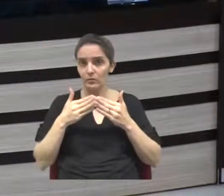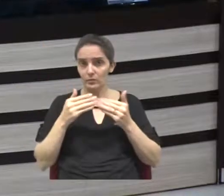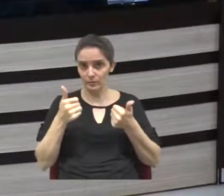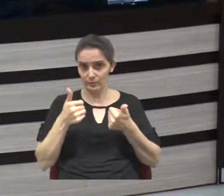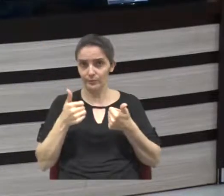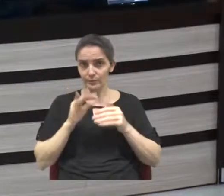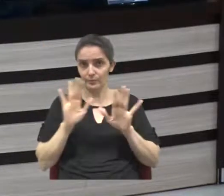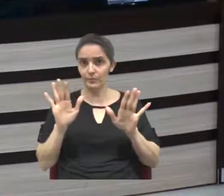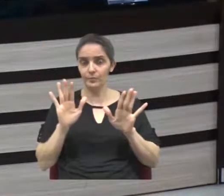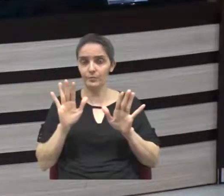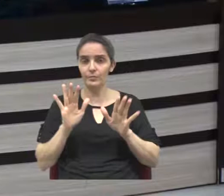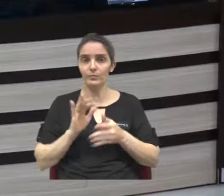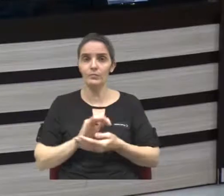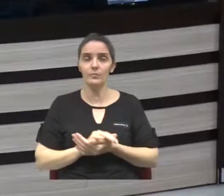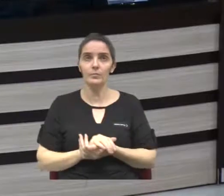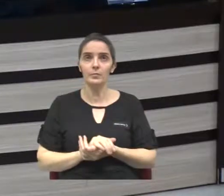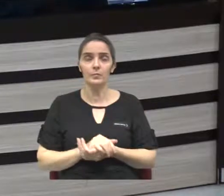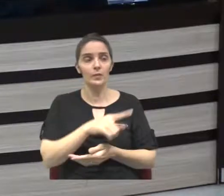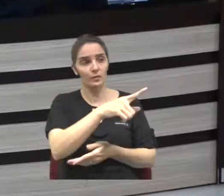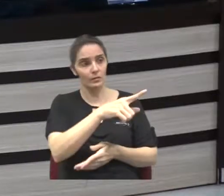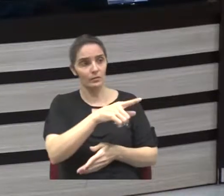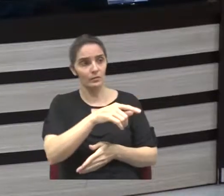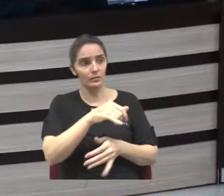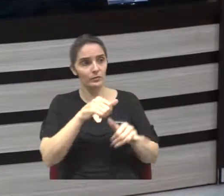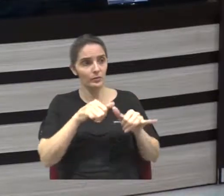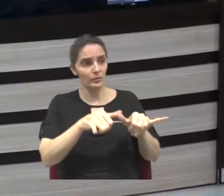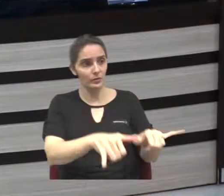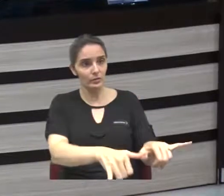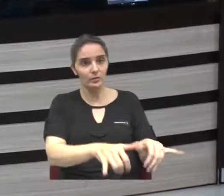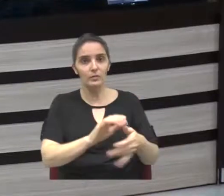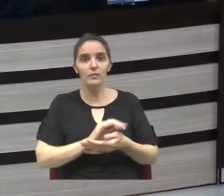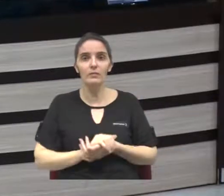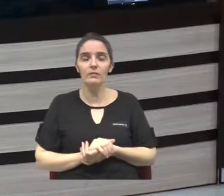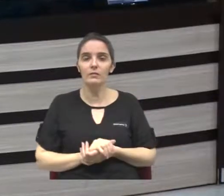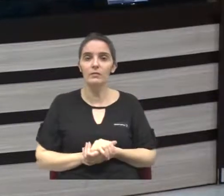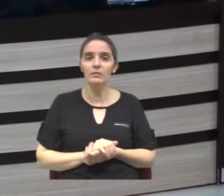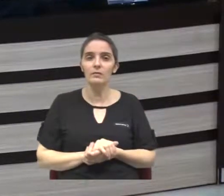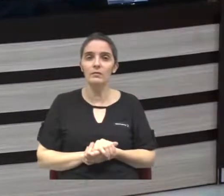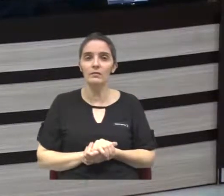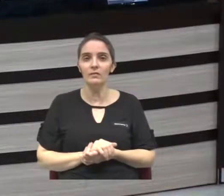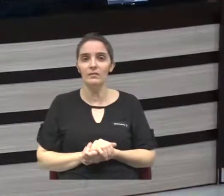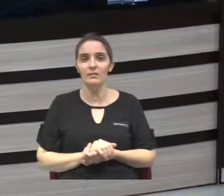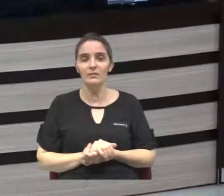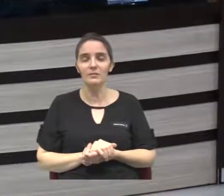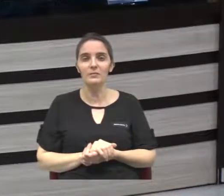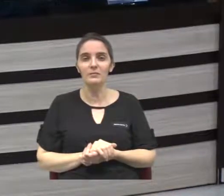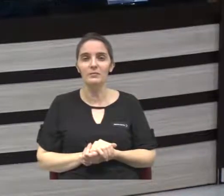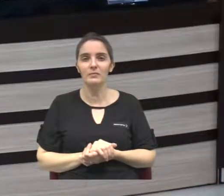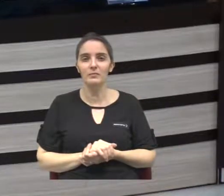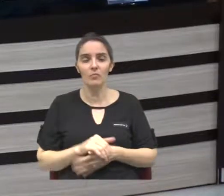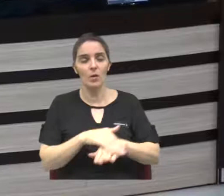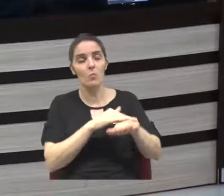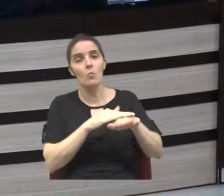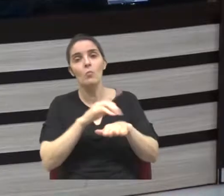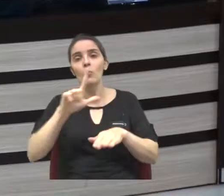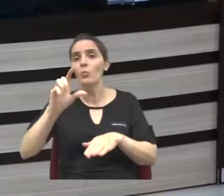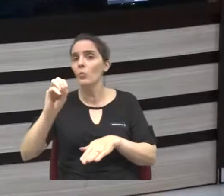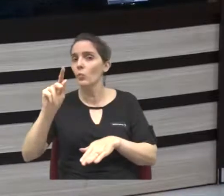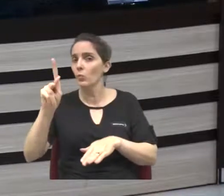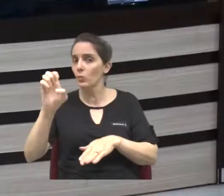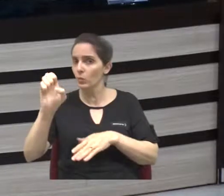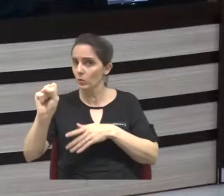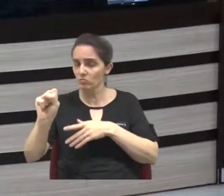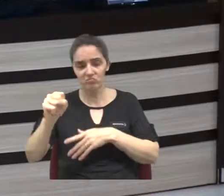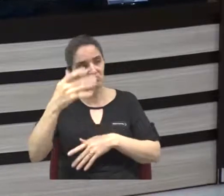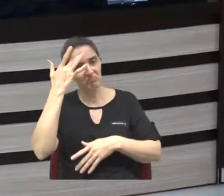Mas coloca no seu lugar, vereadora, porque a senhora não tem colocado. Então eu vou lá com a vereadora, já que ela quer conversar com o Lopes, eu não sei qual é o assunto, já que trata